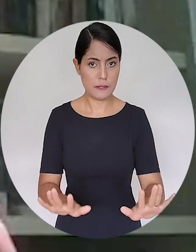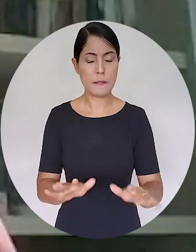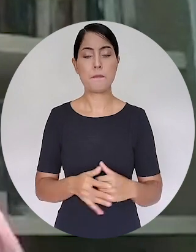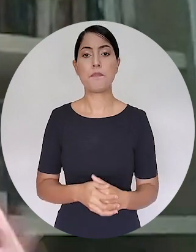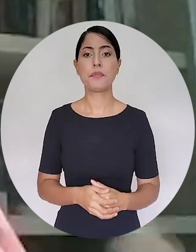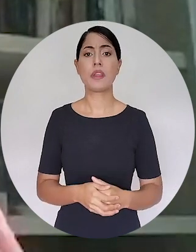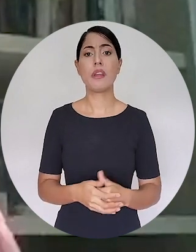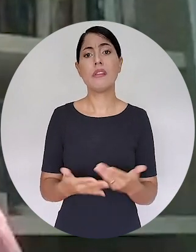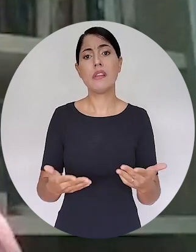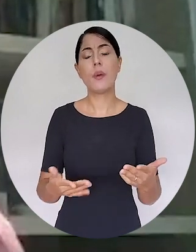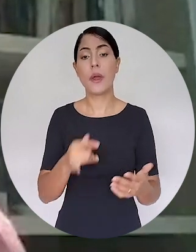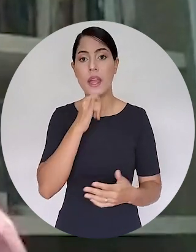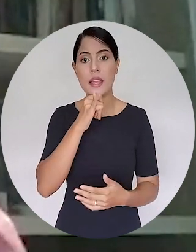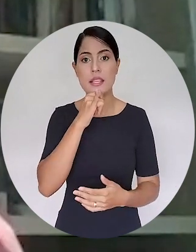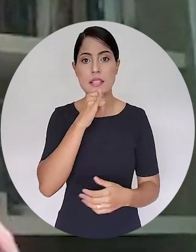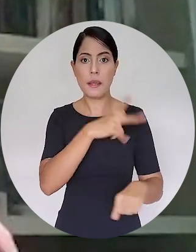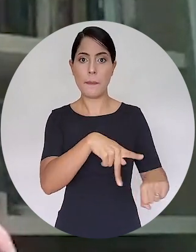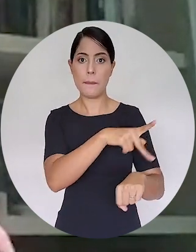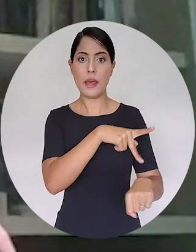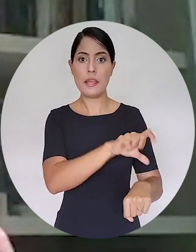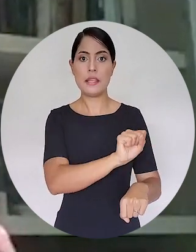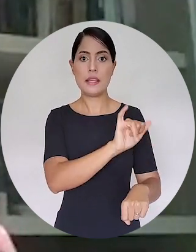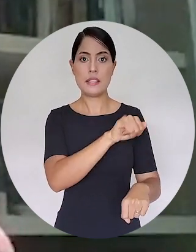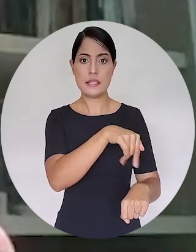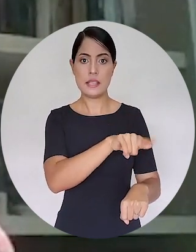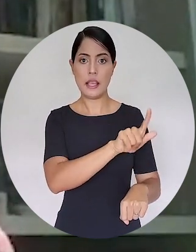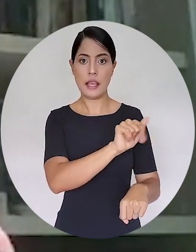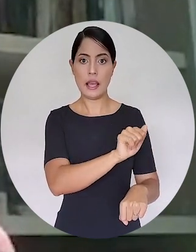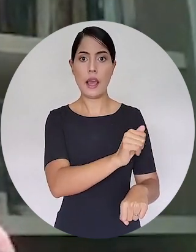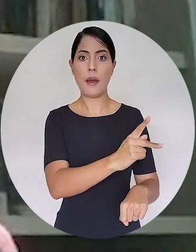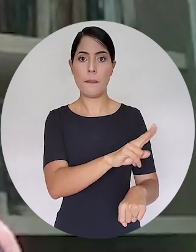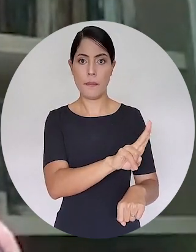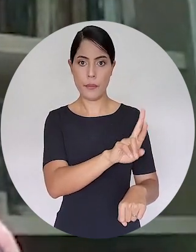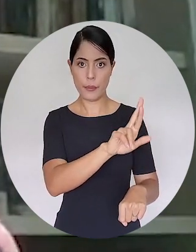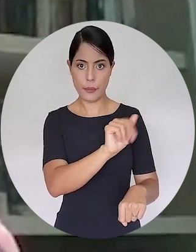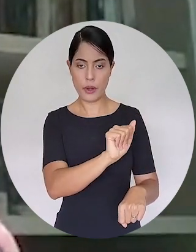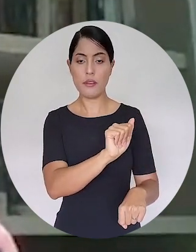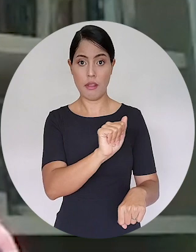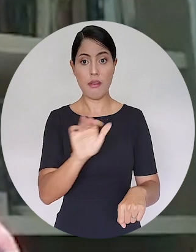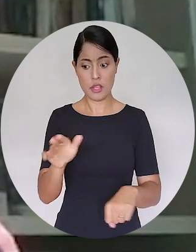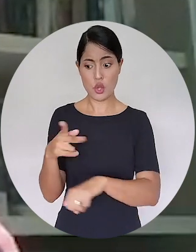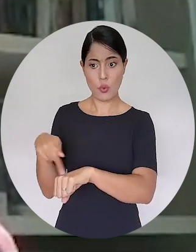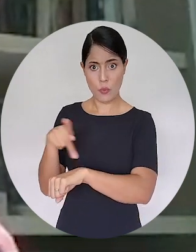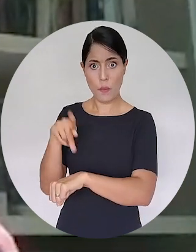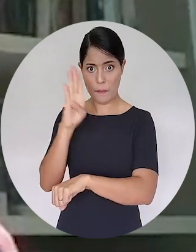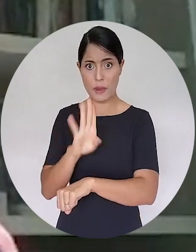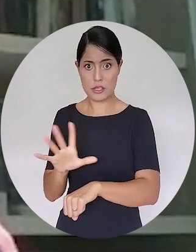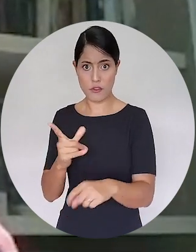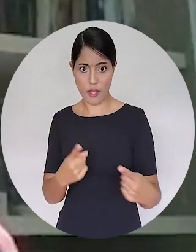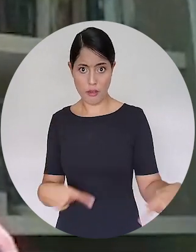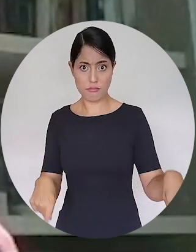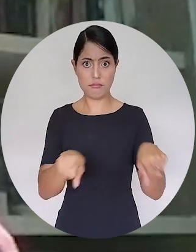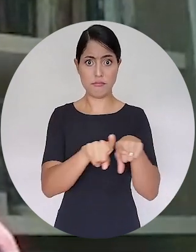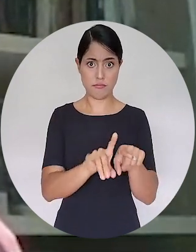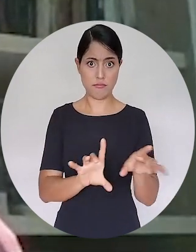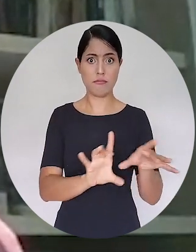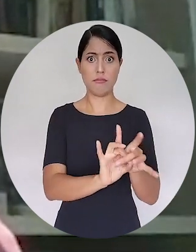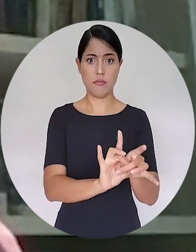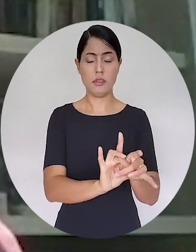E aí tem a própria Convenção de Singapura, né? Que o Brasil, acreditamos, aí será signatário muito em